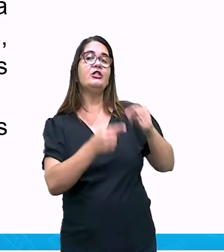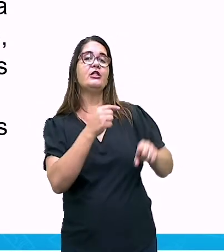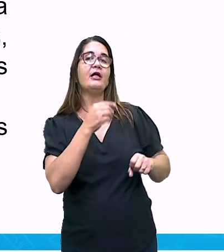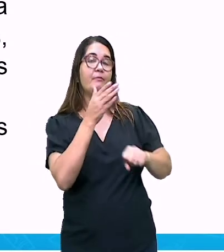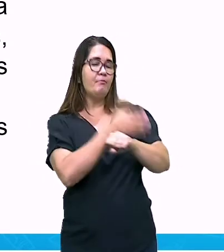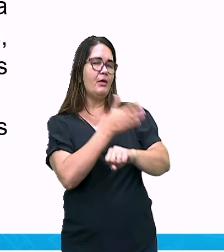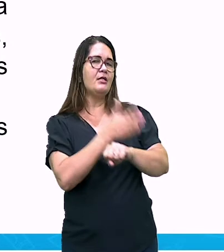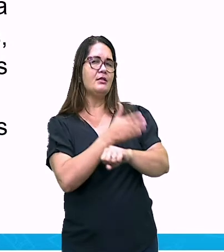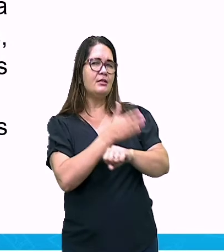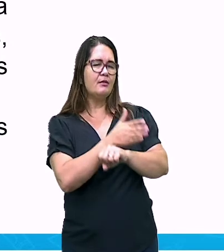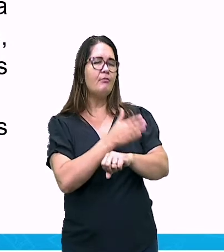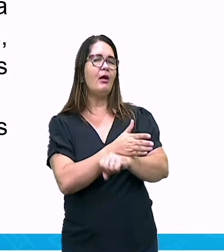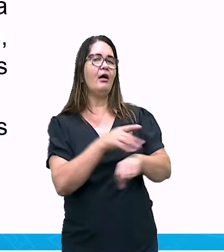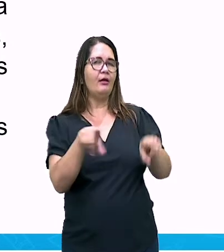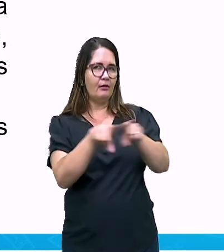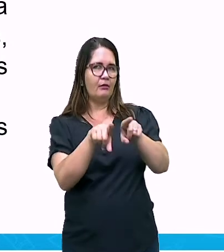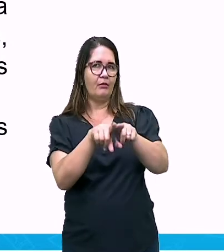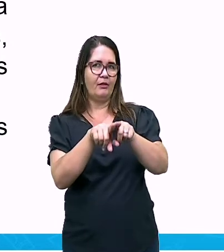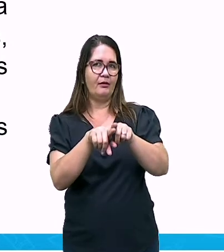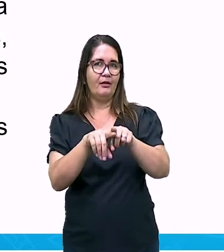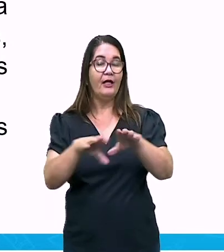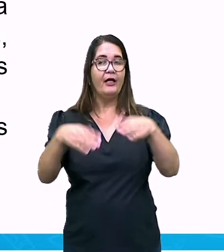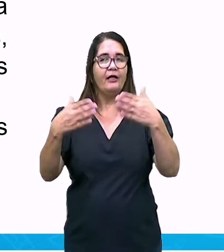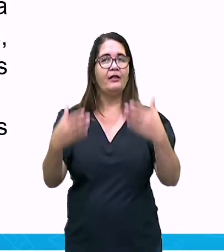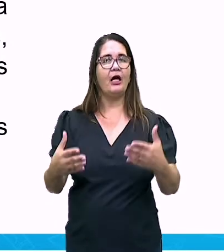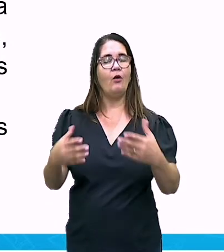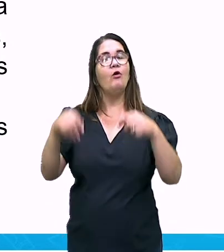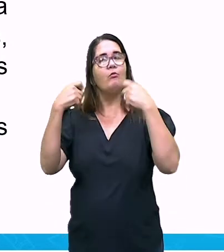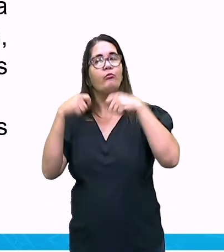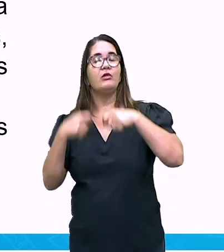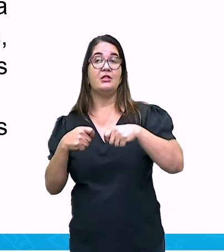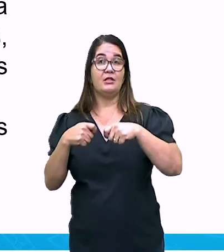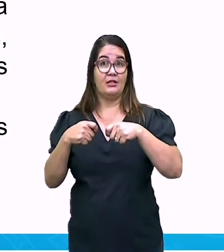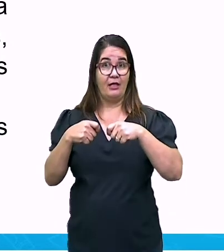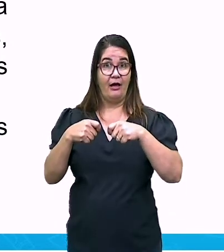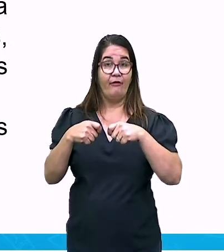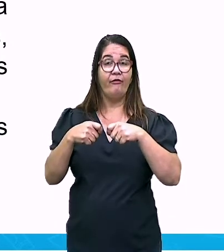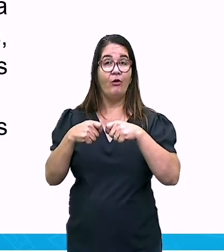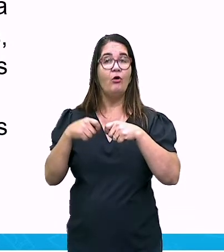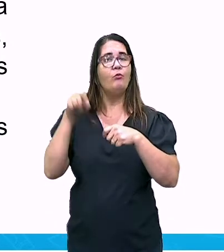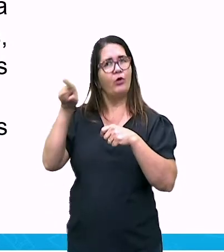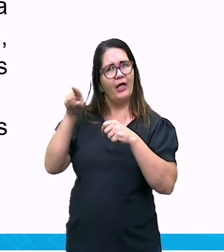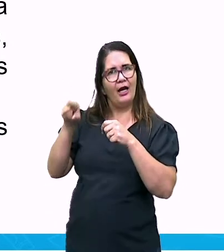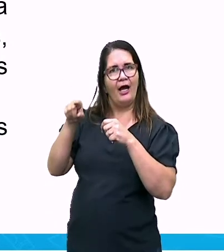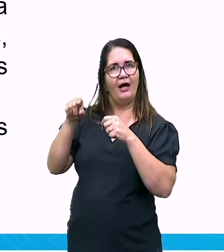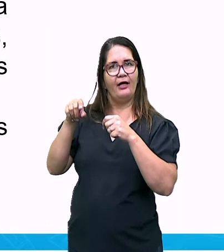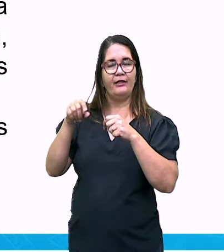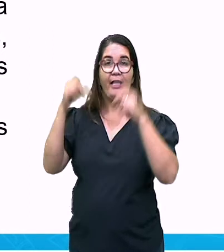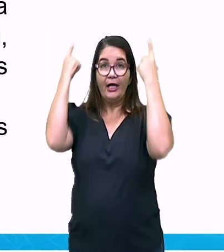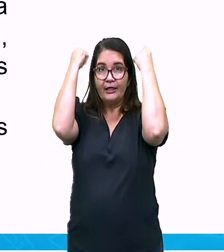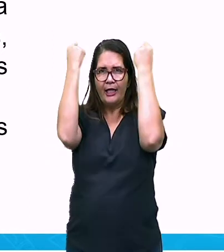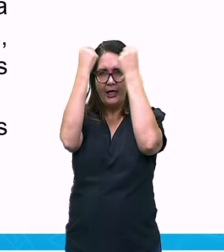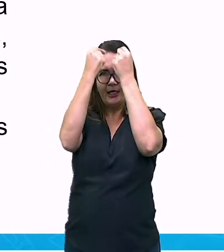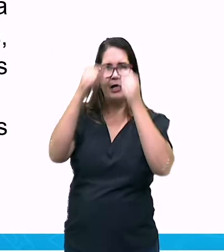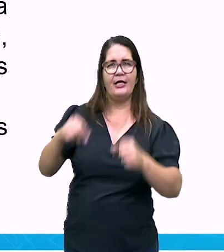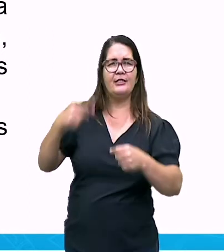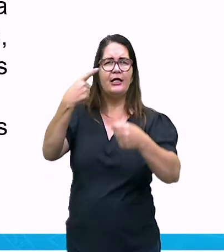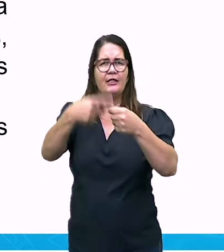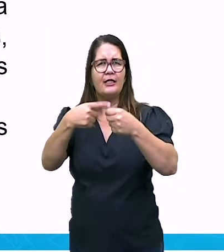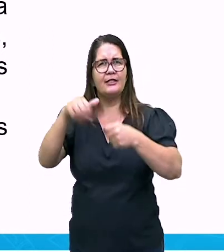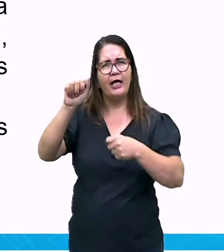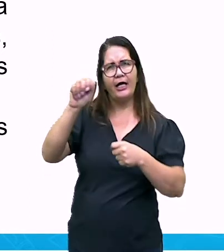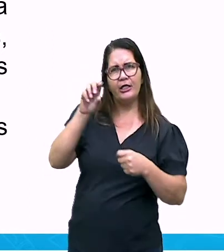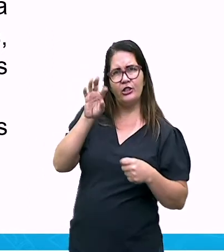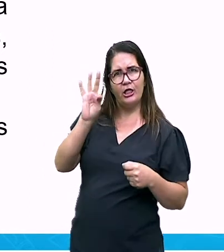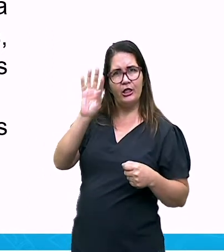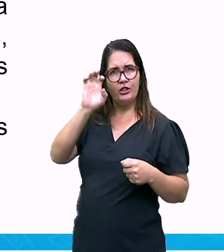objetivo dessas reformas era fazer com que todos os cidadãos em Atenas participassem da vida política. Então nós